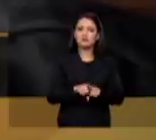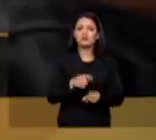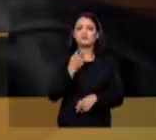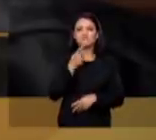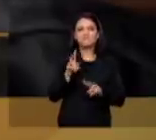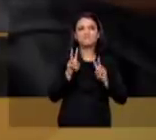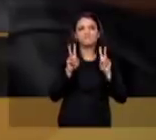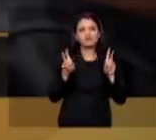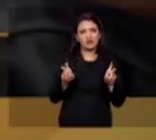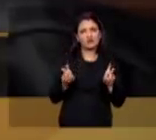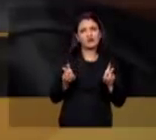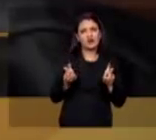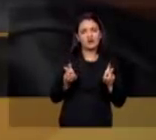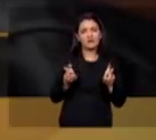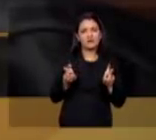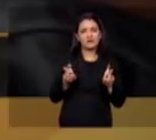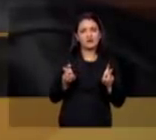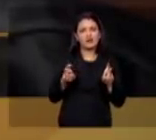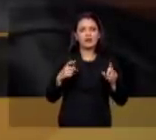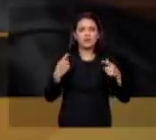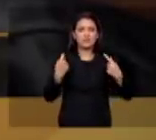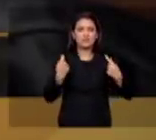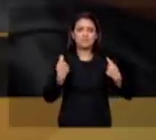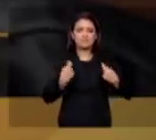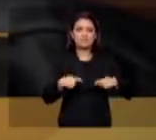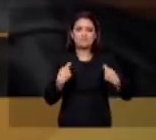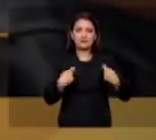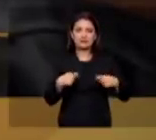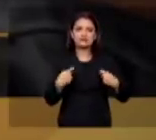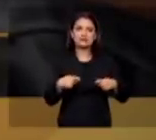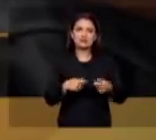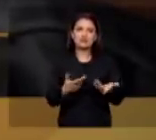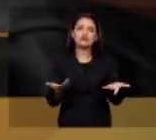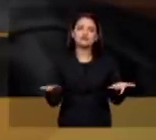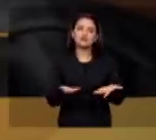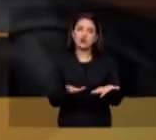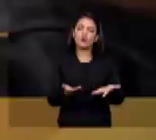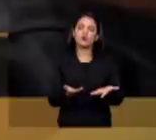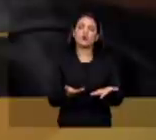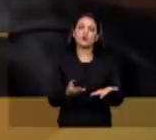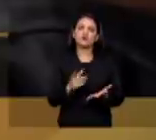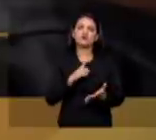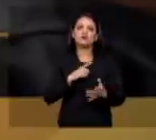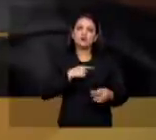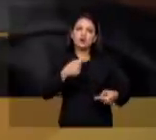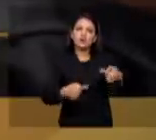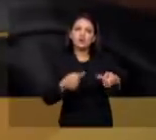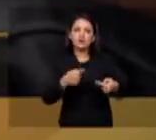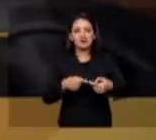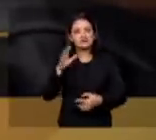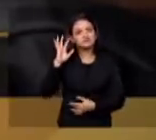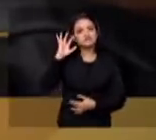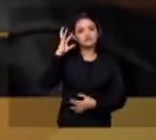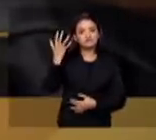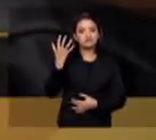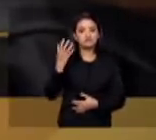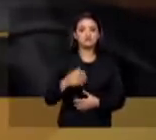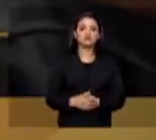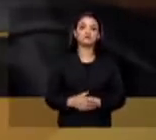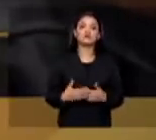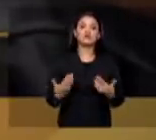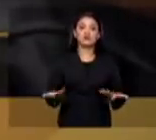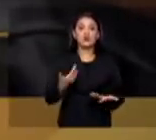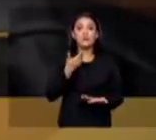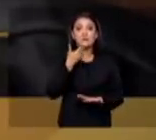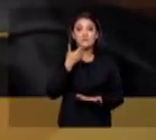a incompetência da 13ª Vara Federal de Curitiba para julgar o ex-presidente Lula. Uma deliberação final. Eu creio, senhor presidente, que é melhor não